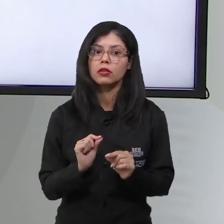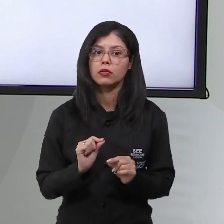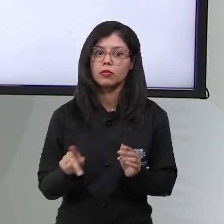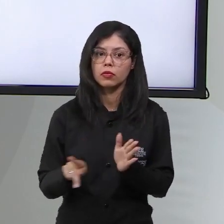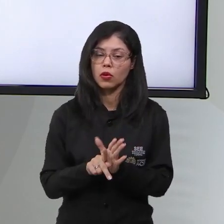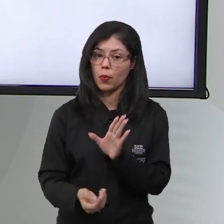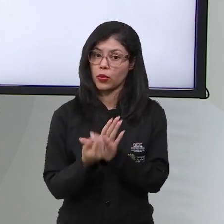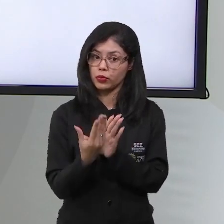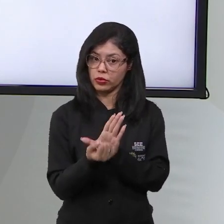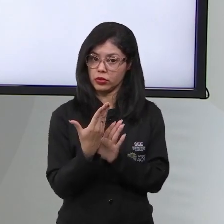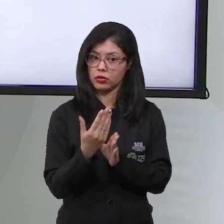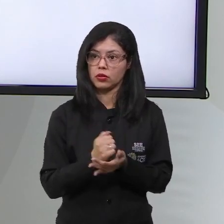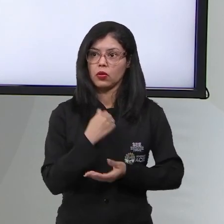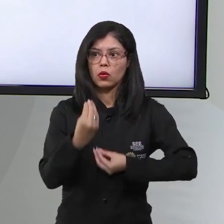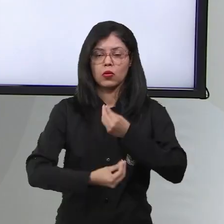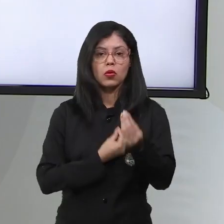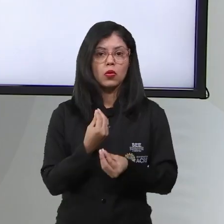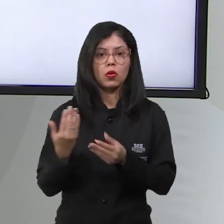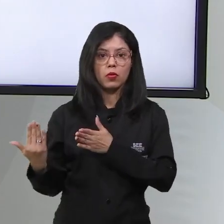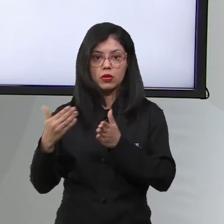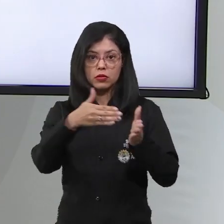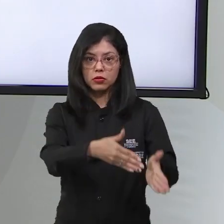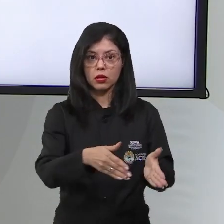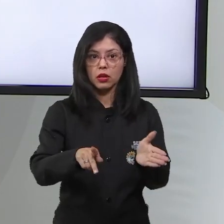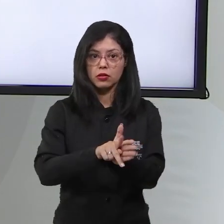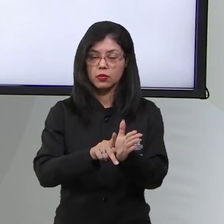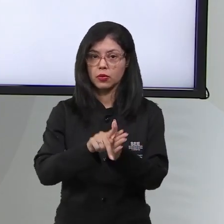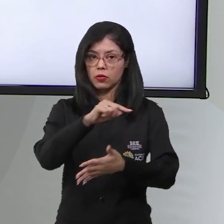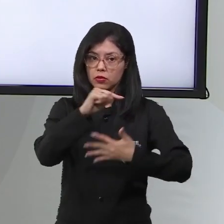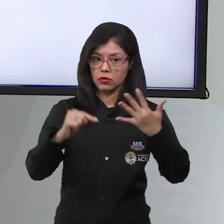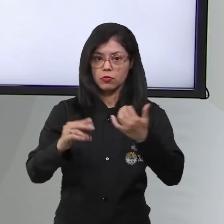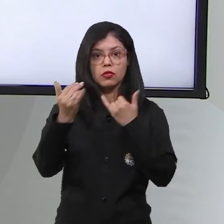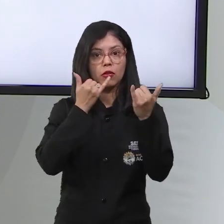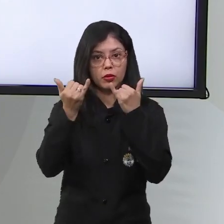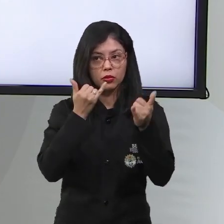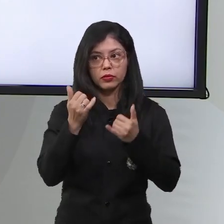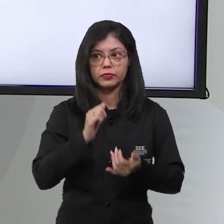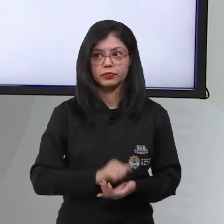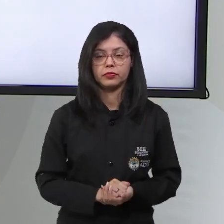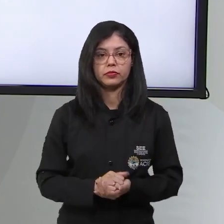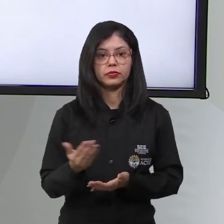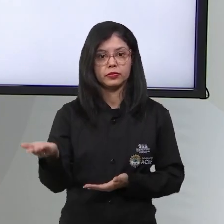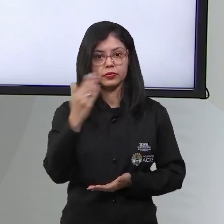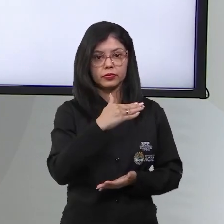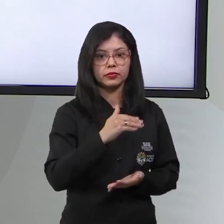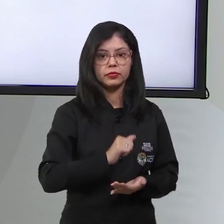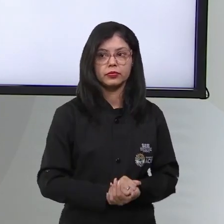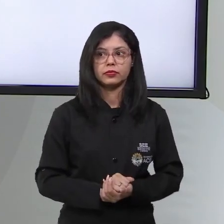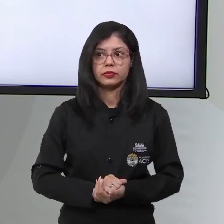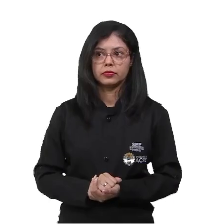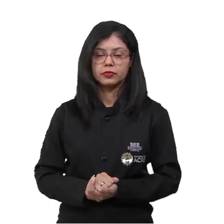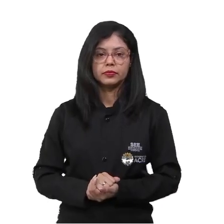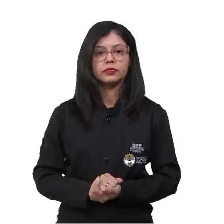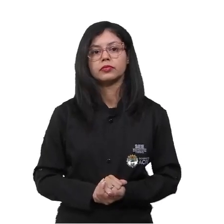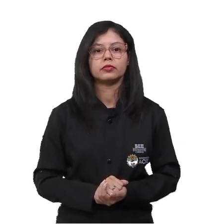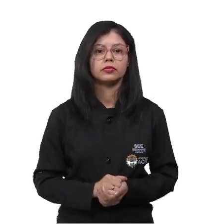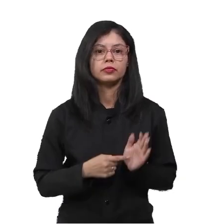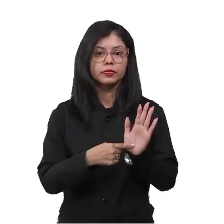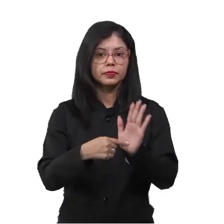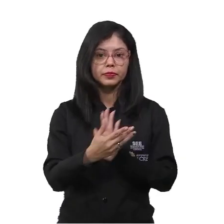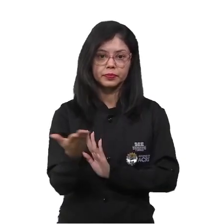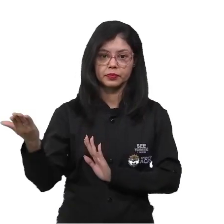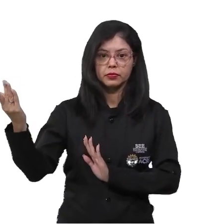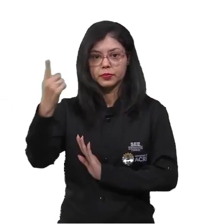são produzidas? Como que se chega a esse tipo de informação? Então, vamos visualizar em tela. Eu tenho